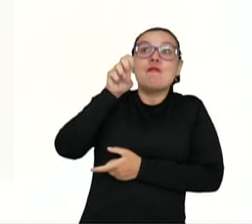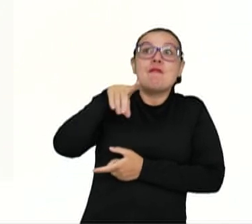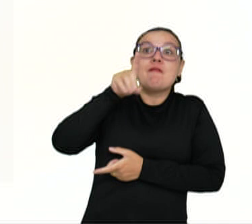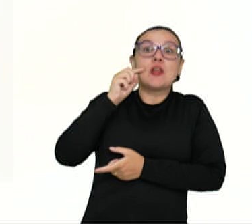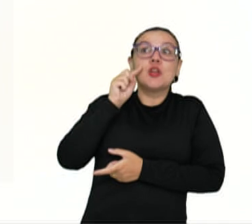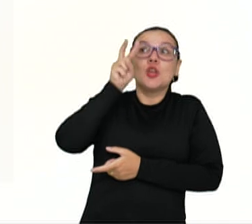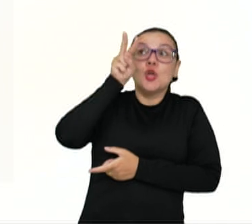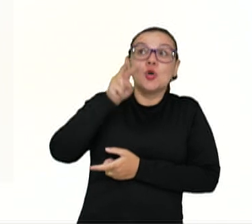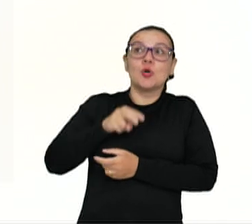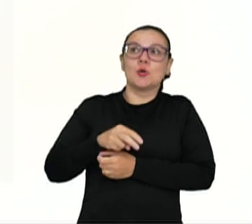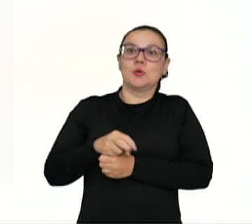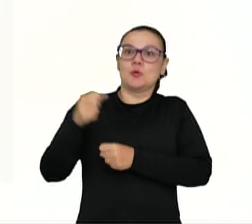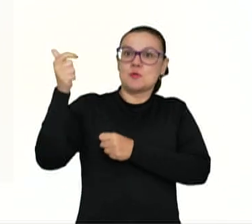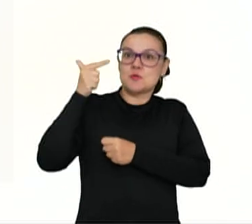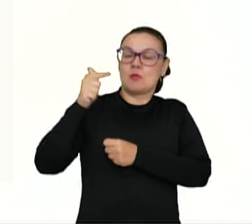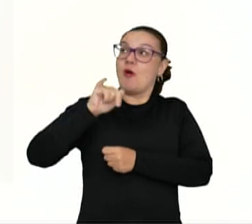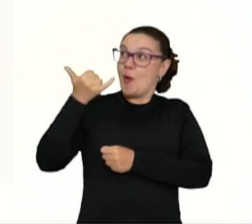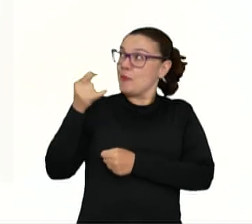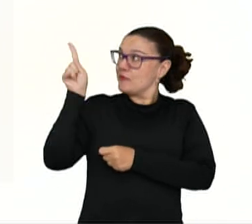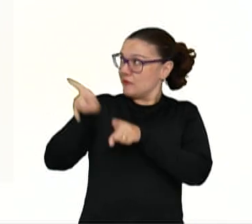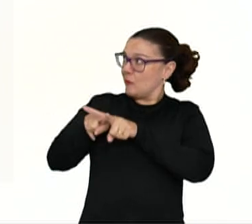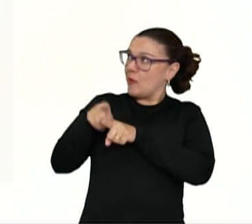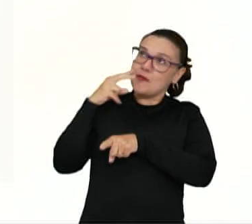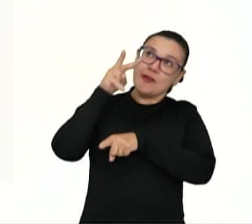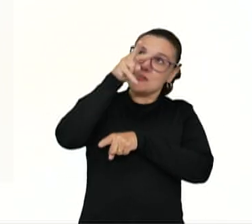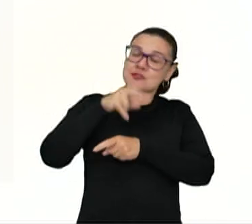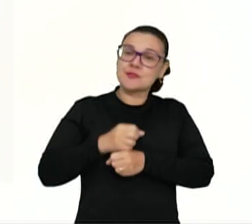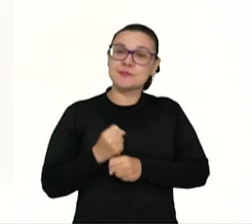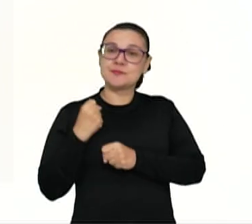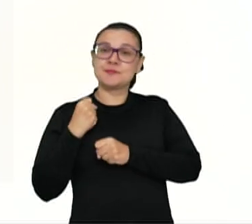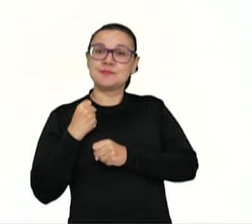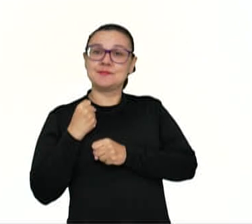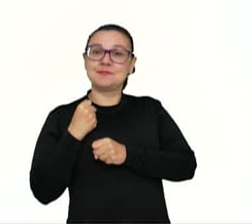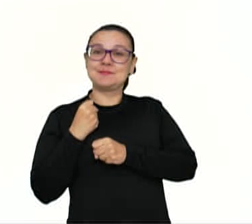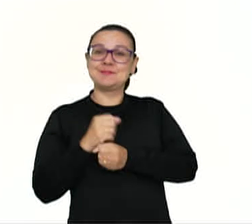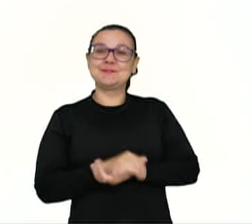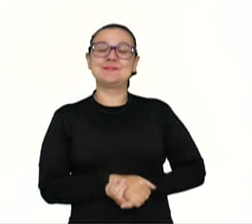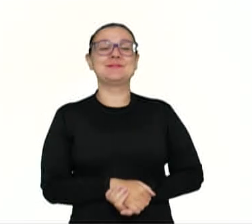sol. Aproveite para ver também.